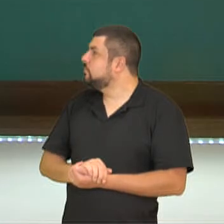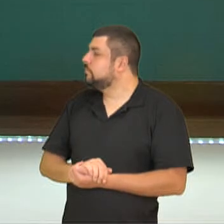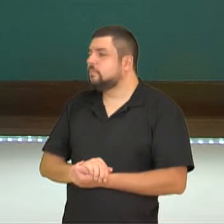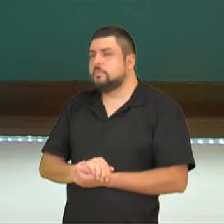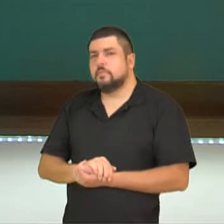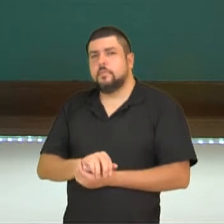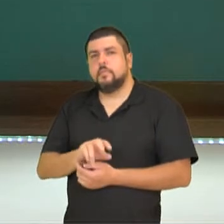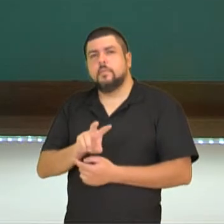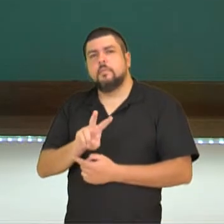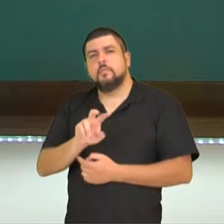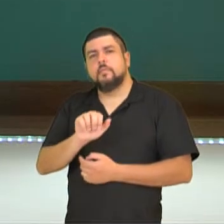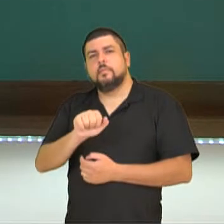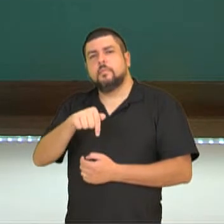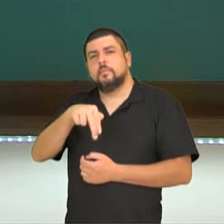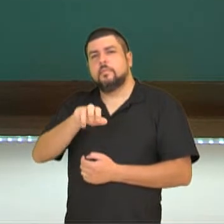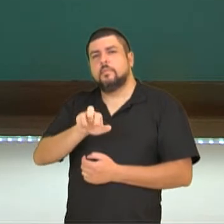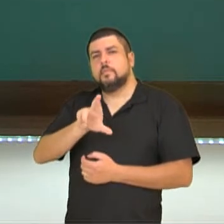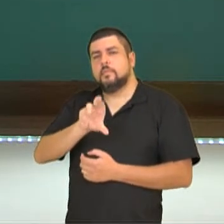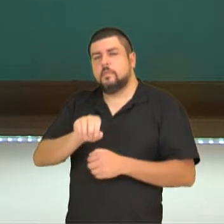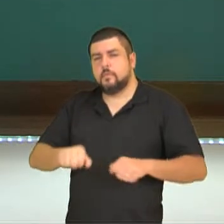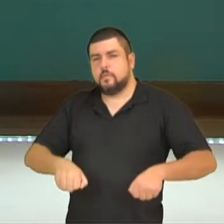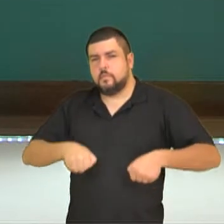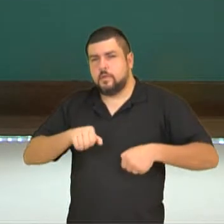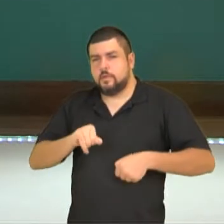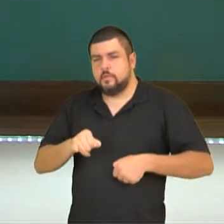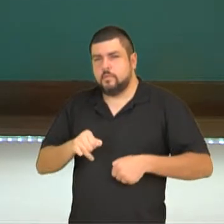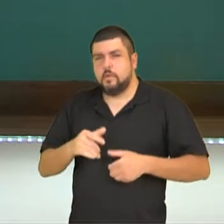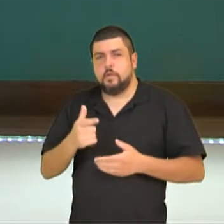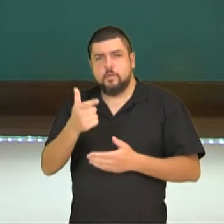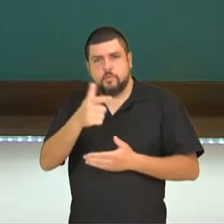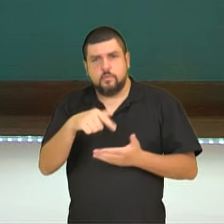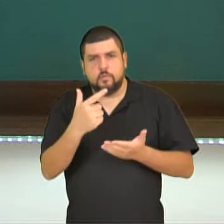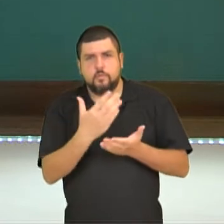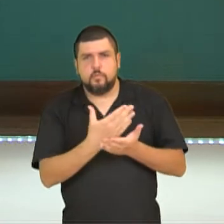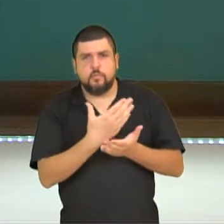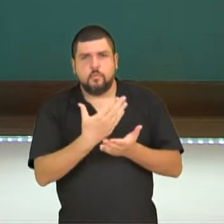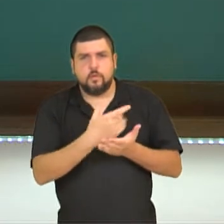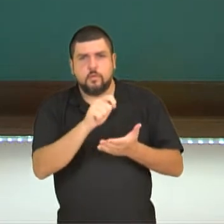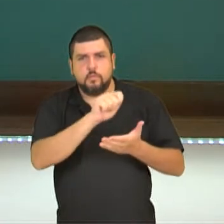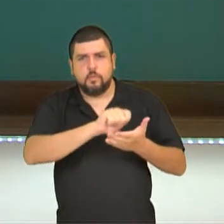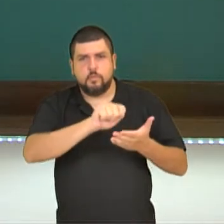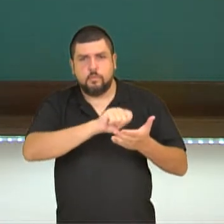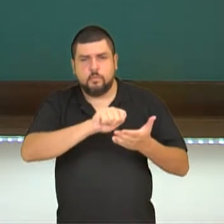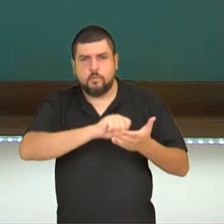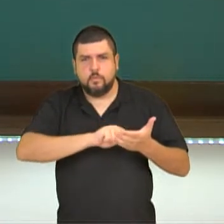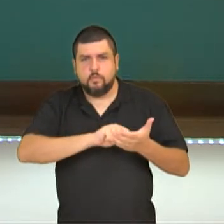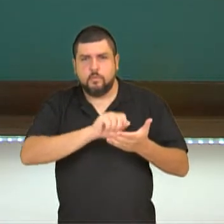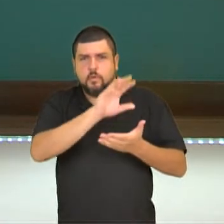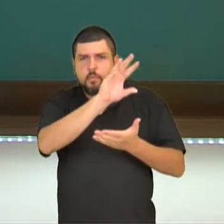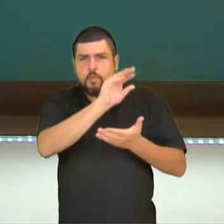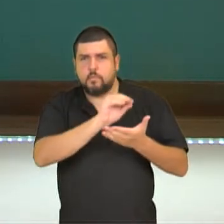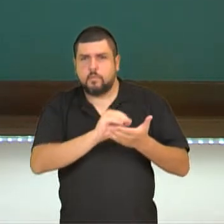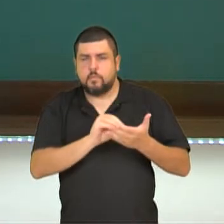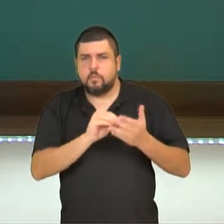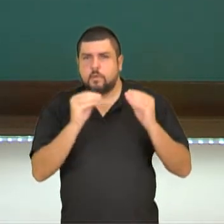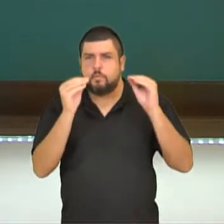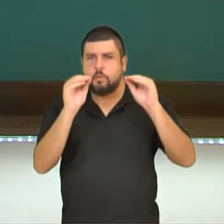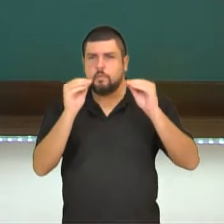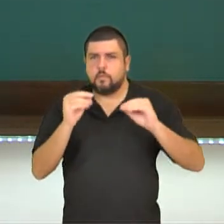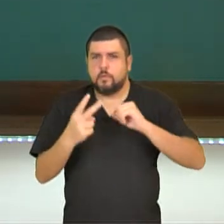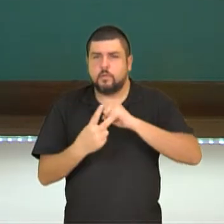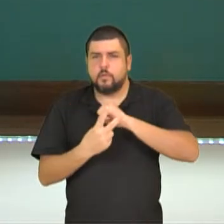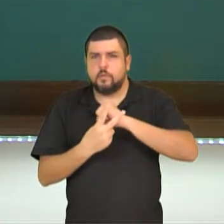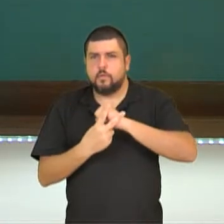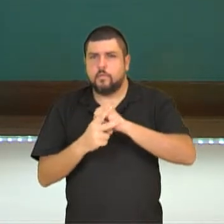calça jeans, certo? Peguem o caderno novamente, escrevam as frases e completem os verbos de acordo com